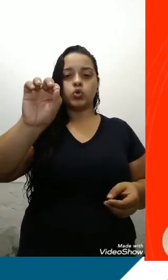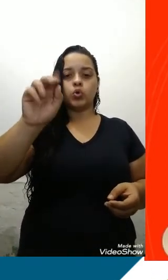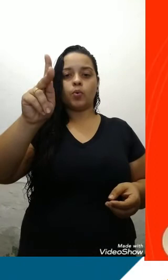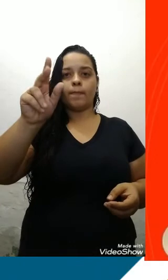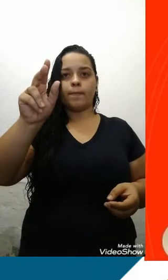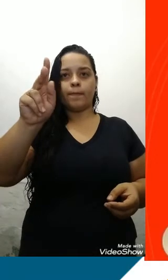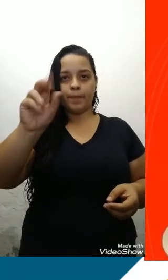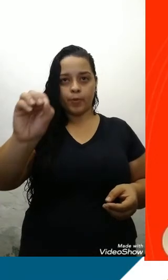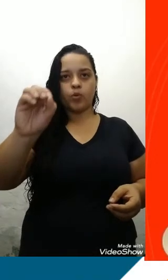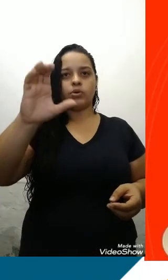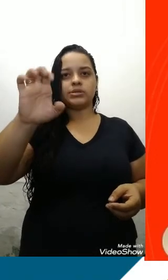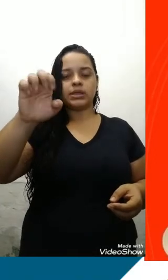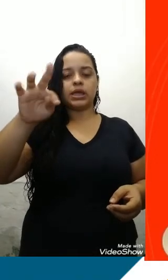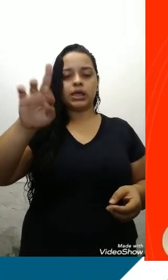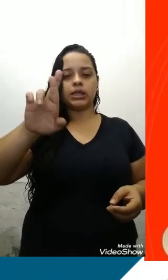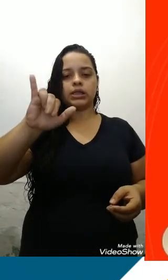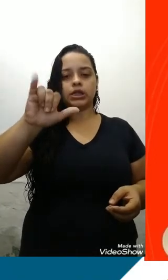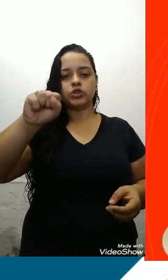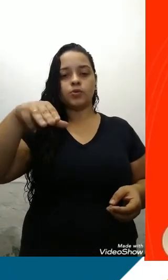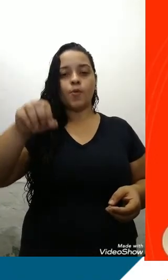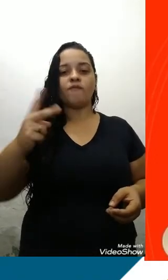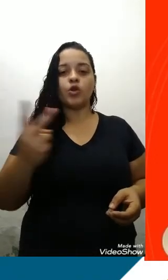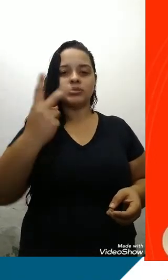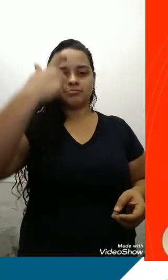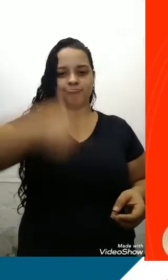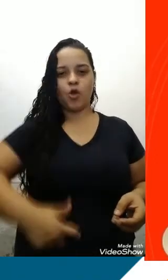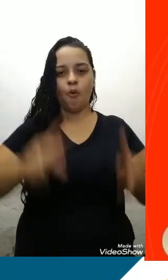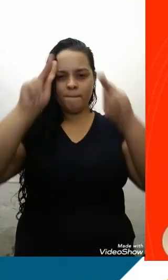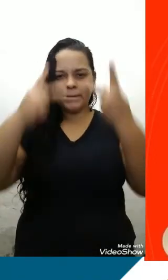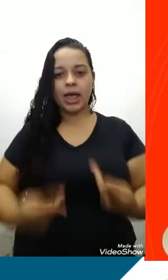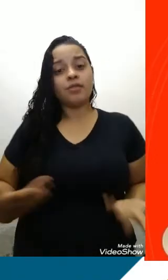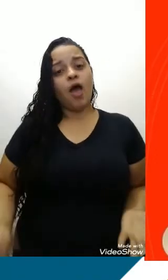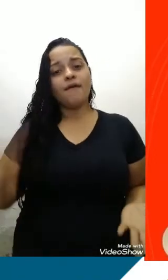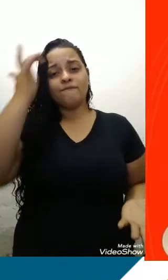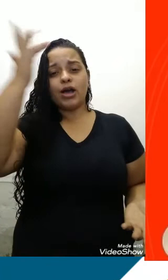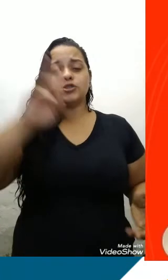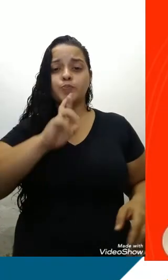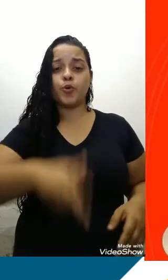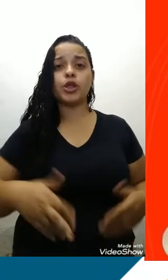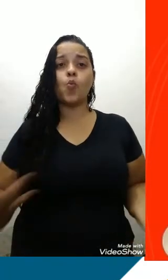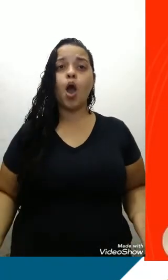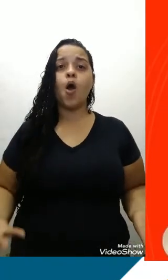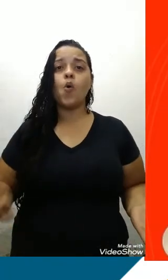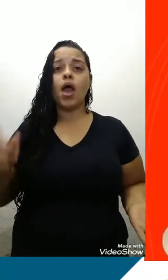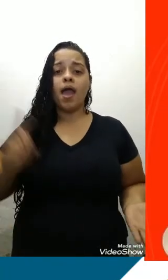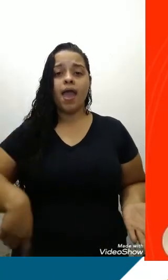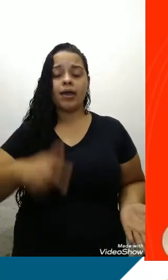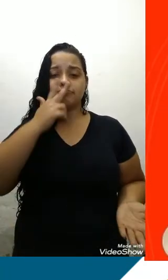da valorização das ações humanas. Com isso, fica fácil responder a questão: qual das